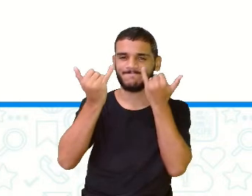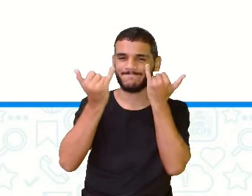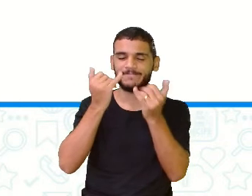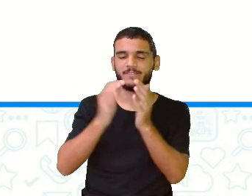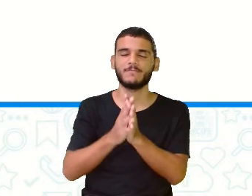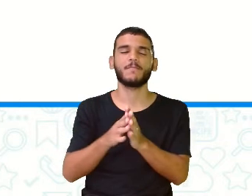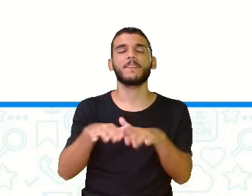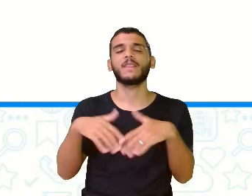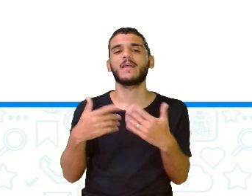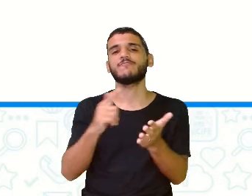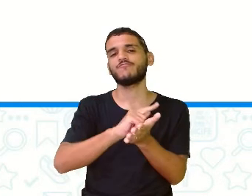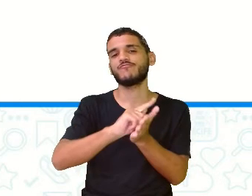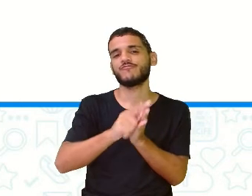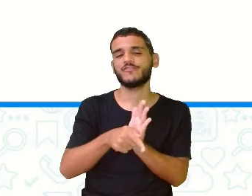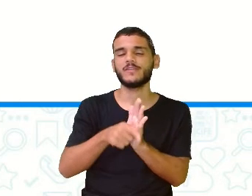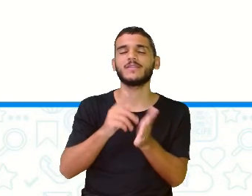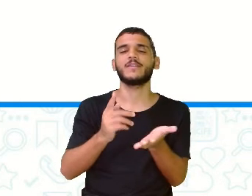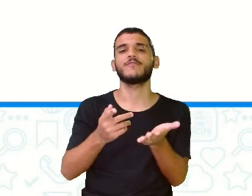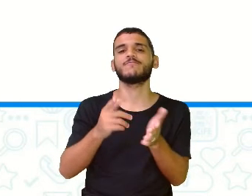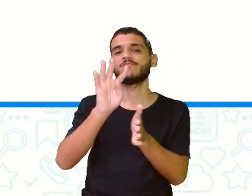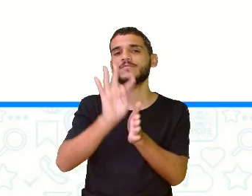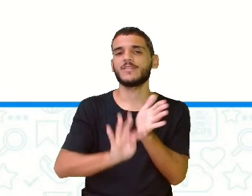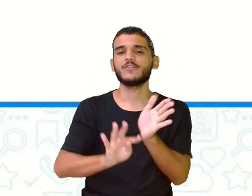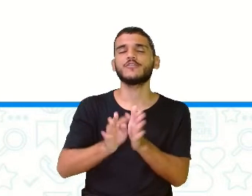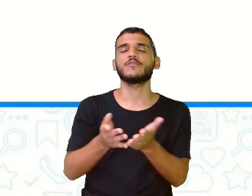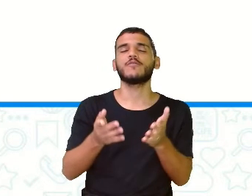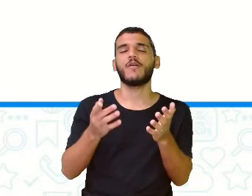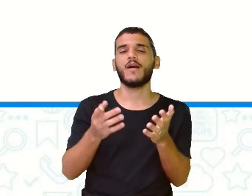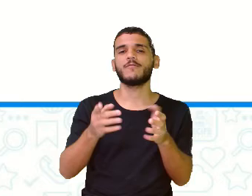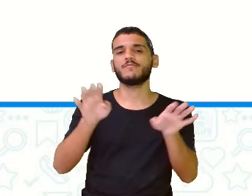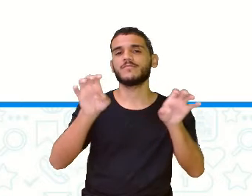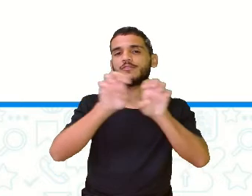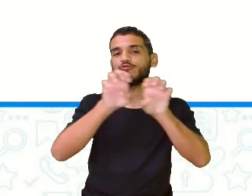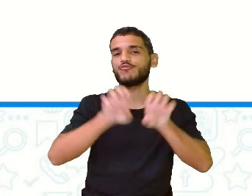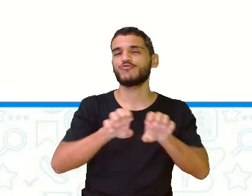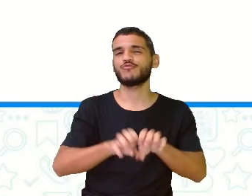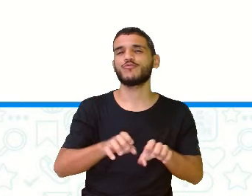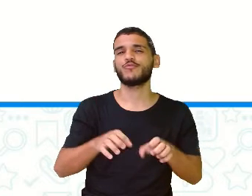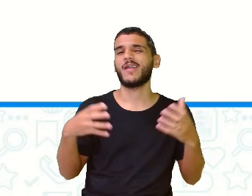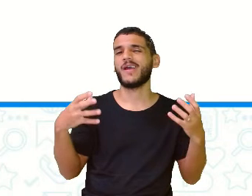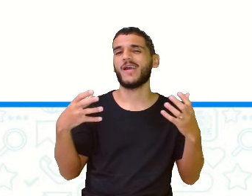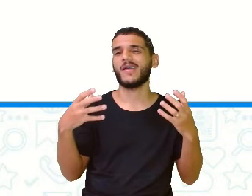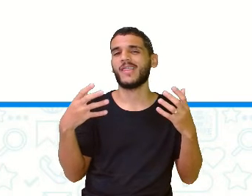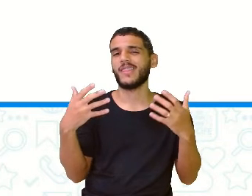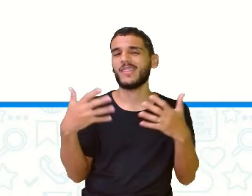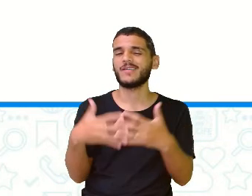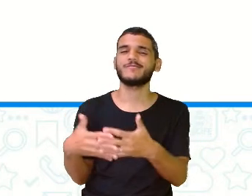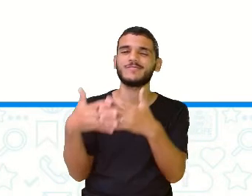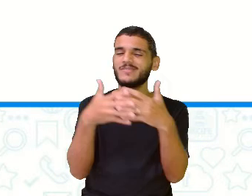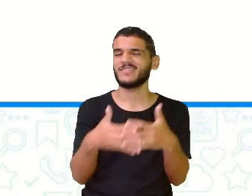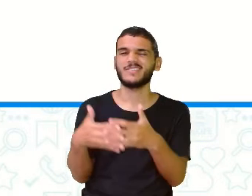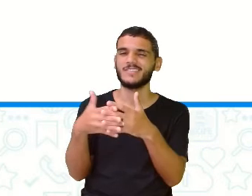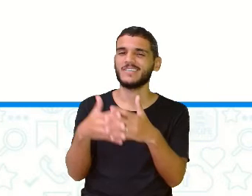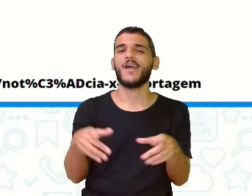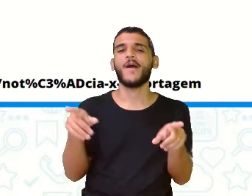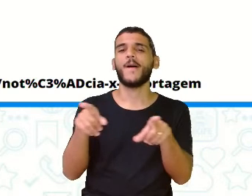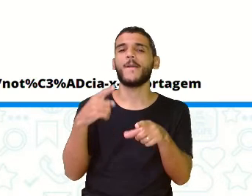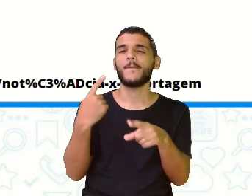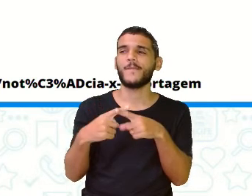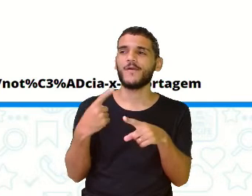textual reportagem apresenta uma estrutura textual mais complexa, fruto de uma